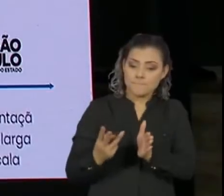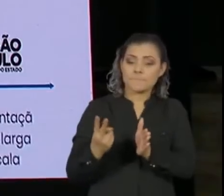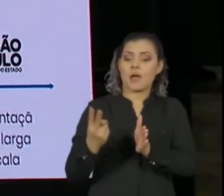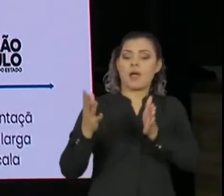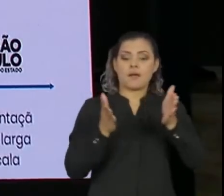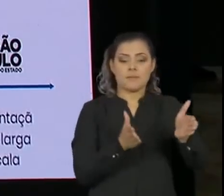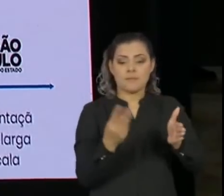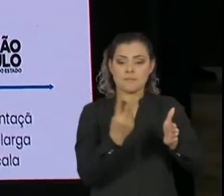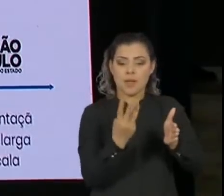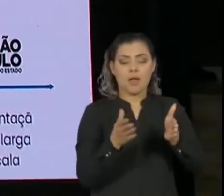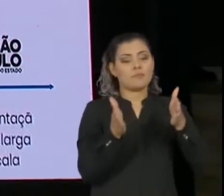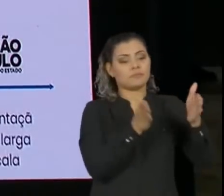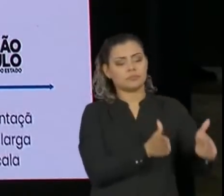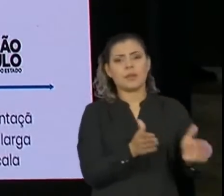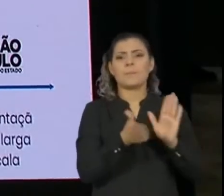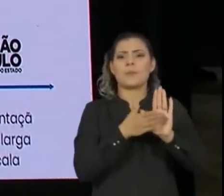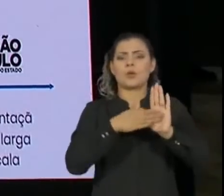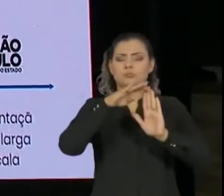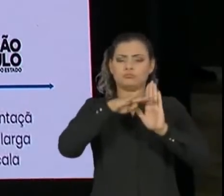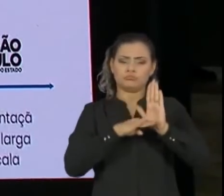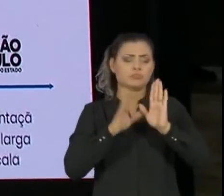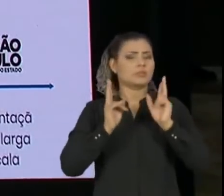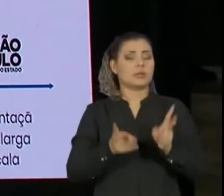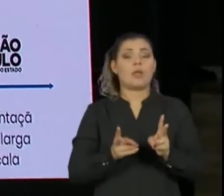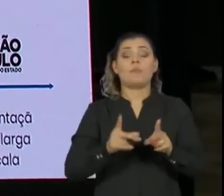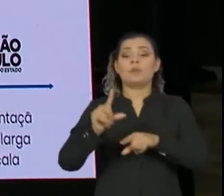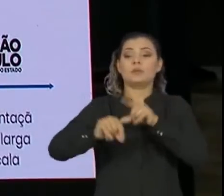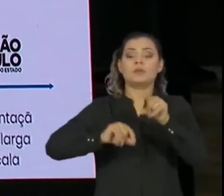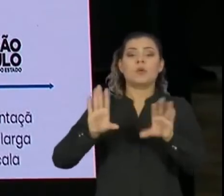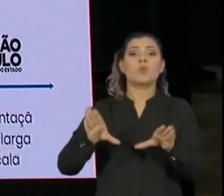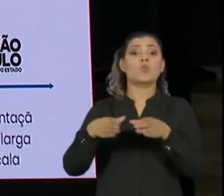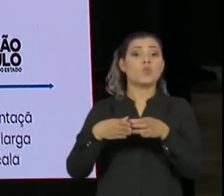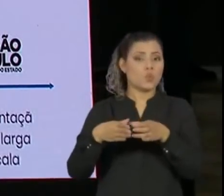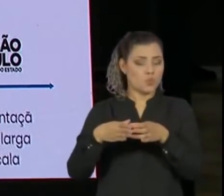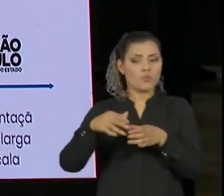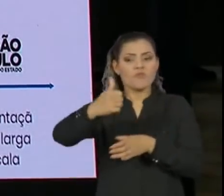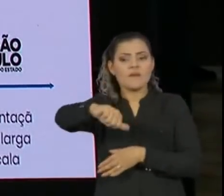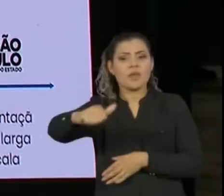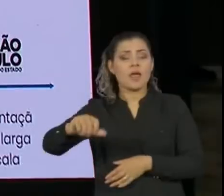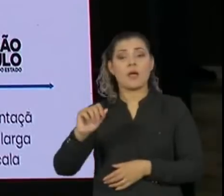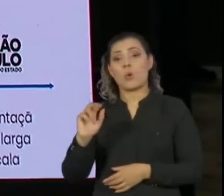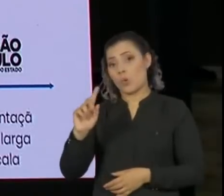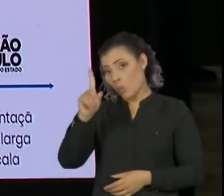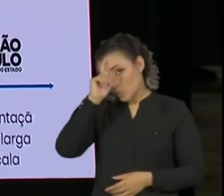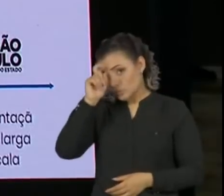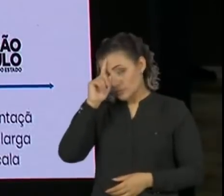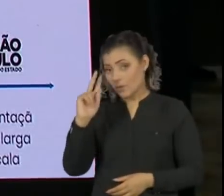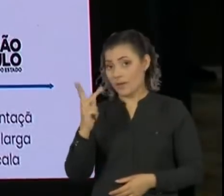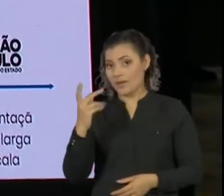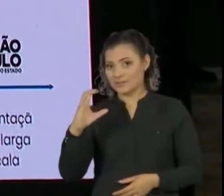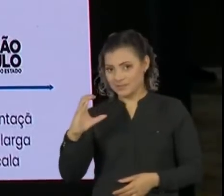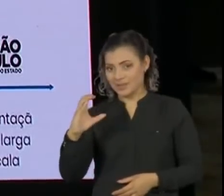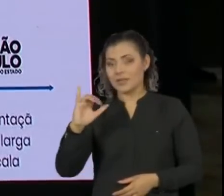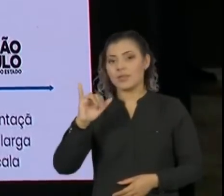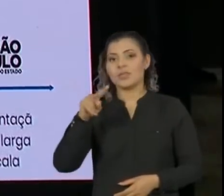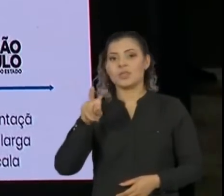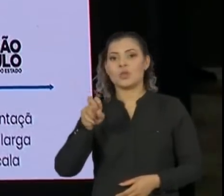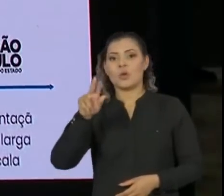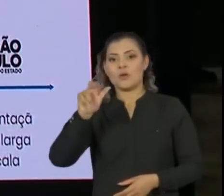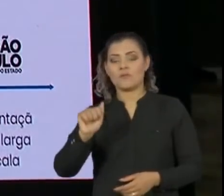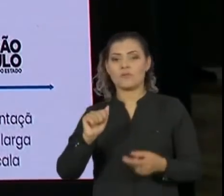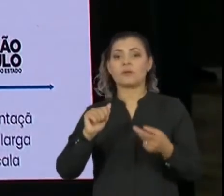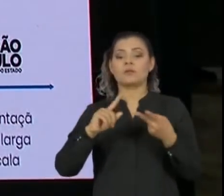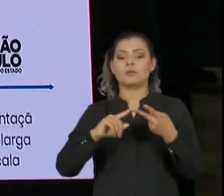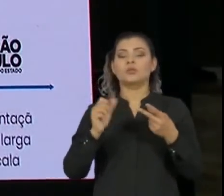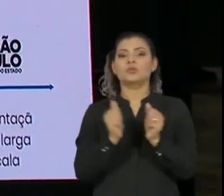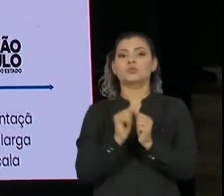das propostas, a seleção inicial feita aqui por uma curadoria do Hospital das Clínicas, o Inova HC, junto com o IPT,